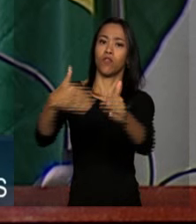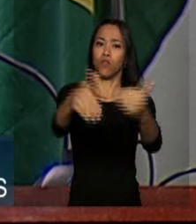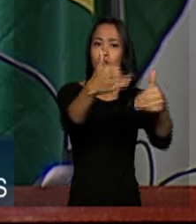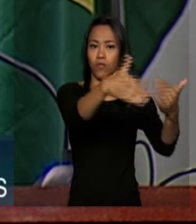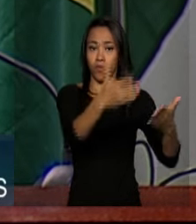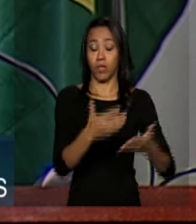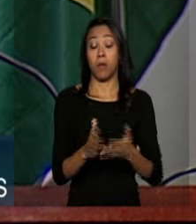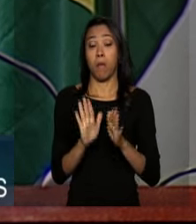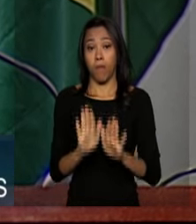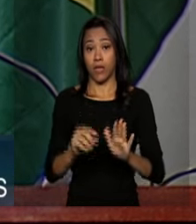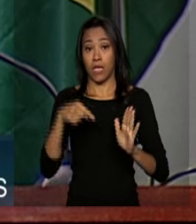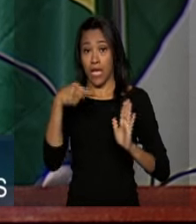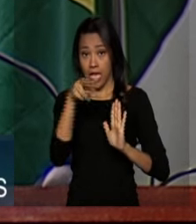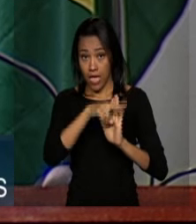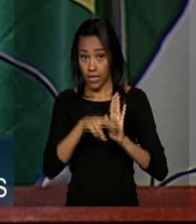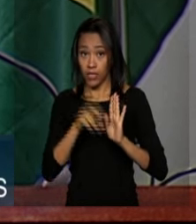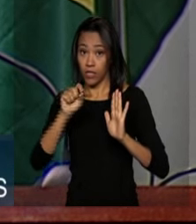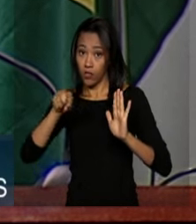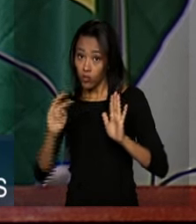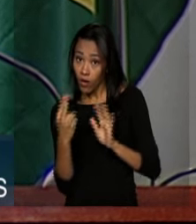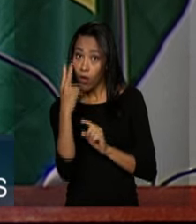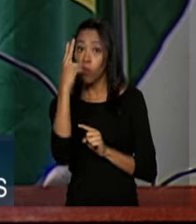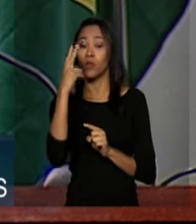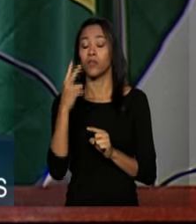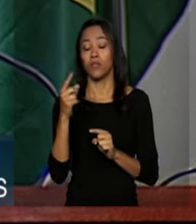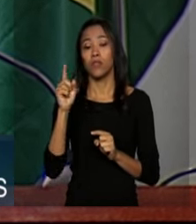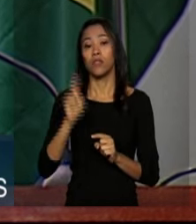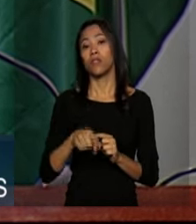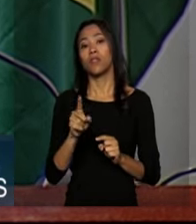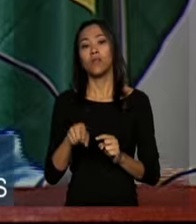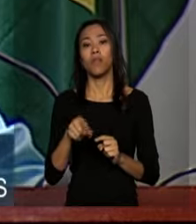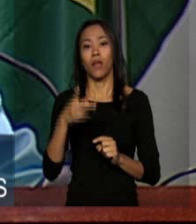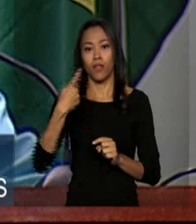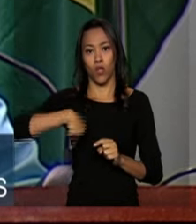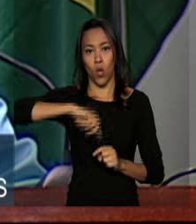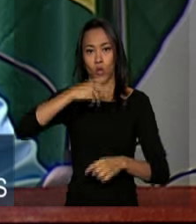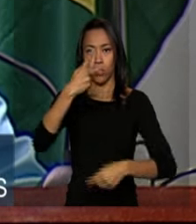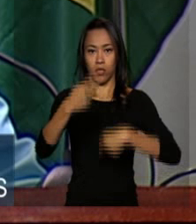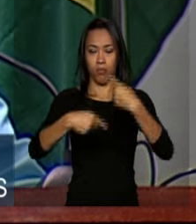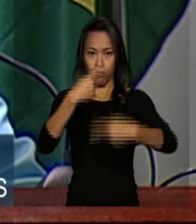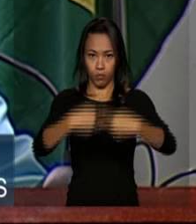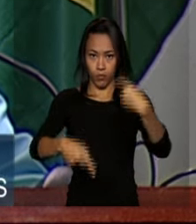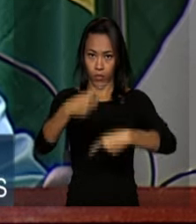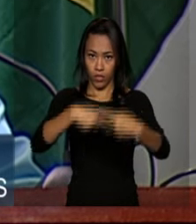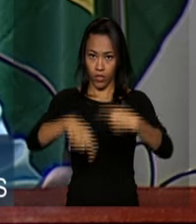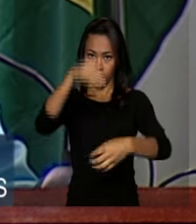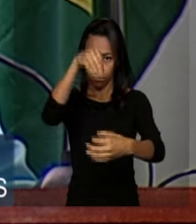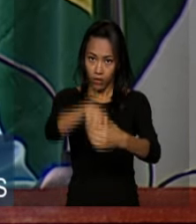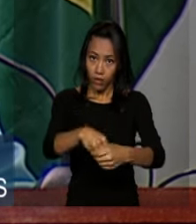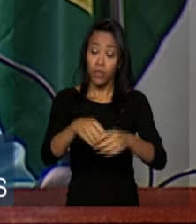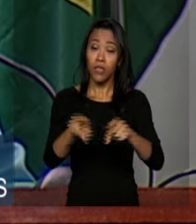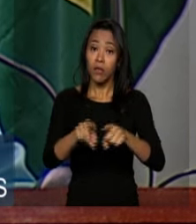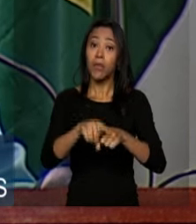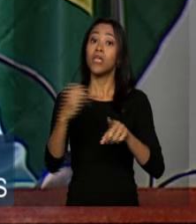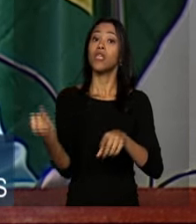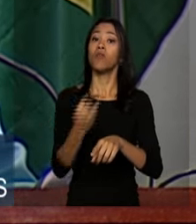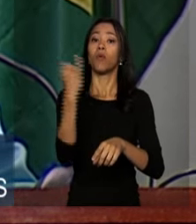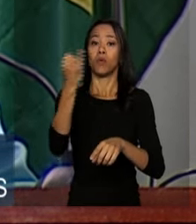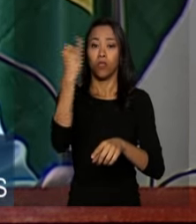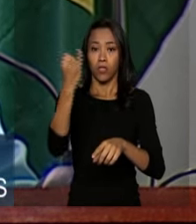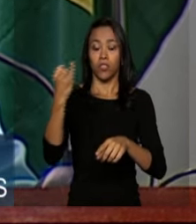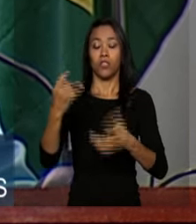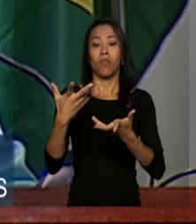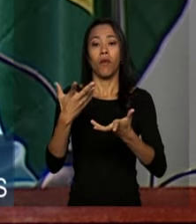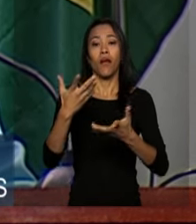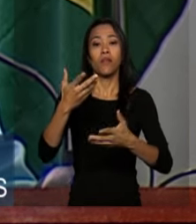desses valores, tão caros à nossa política externa e tão necessários para a vigência do